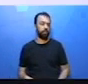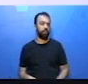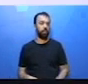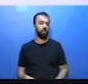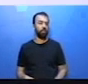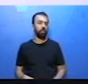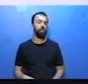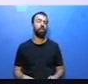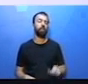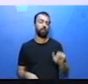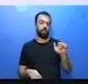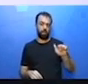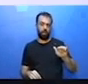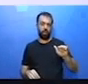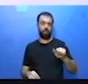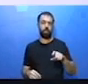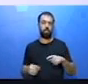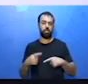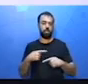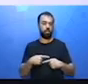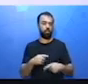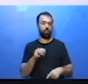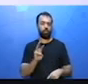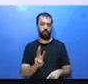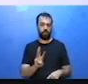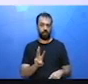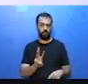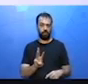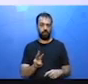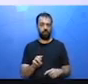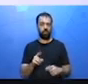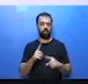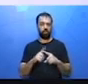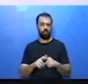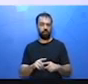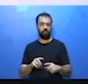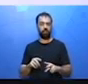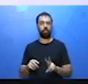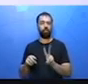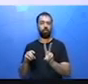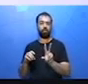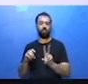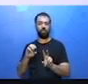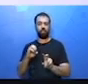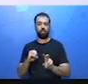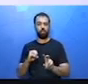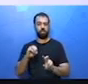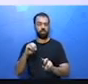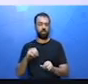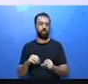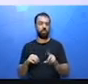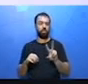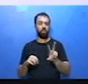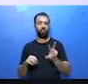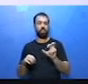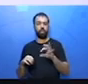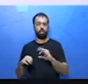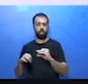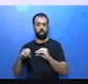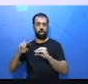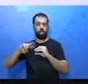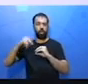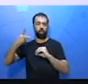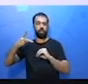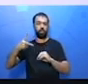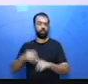falou 3, fica mais fácil. O raio é 20, foi dado no exercício, né? No lugar do r eu coloquei 20. Então, ficou uma